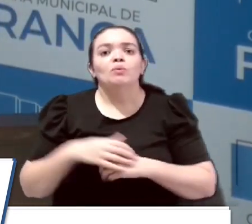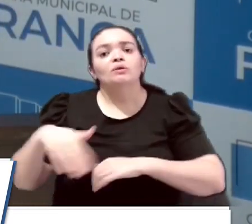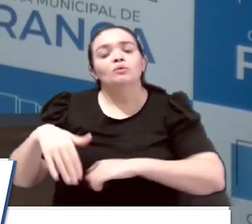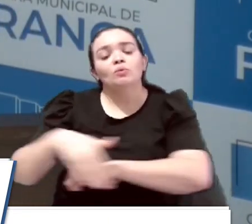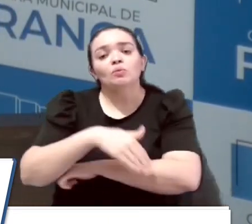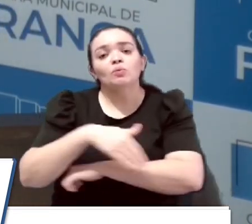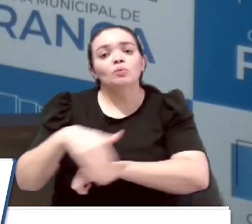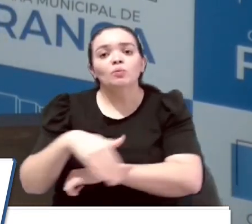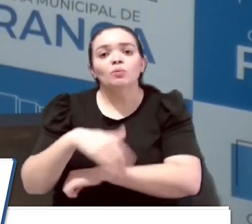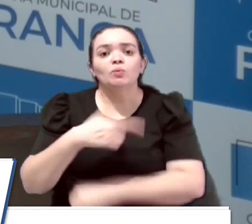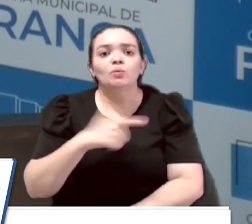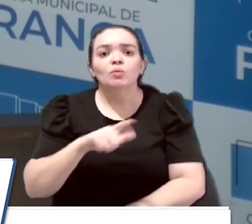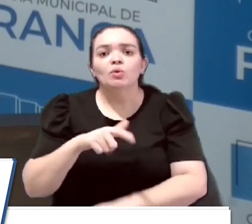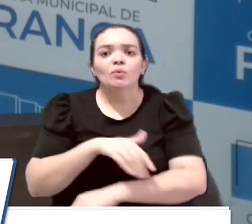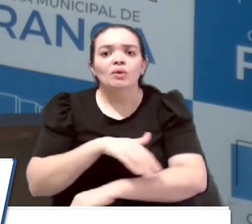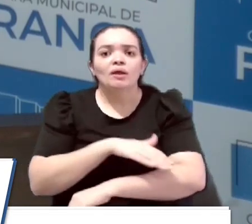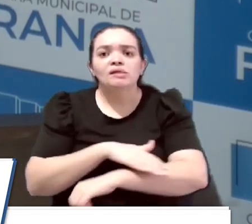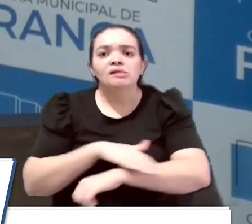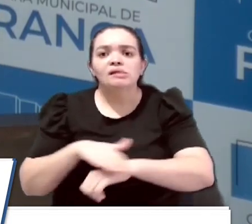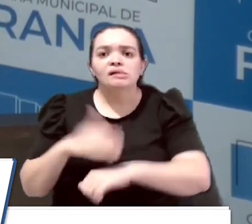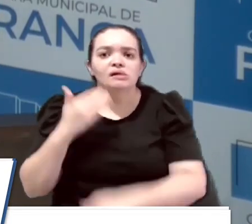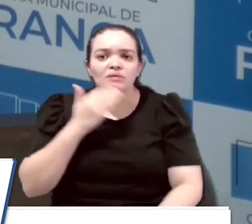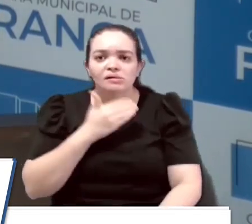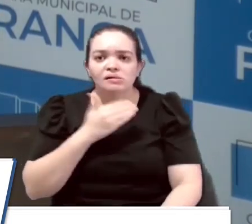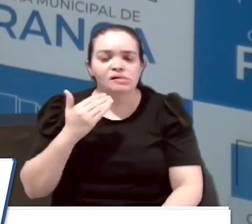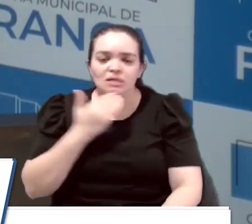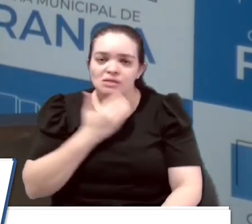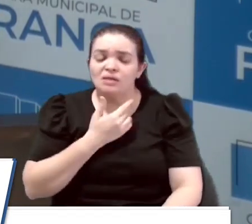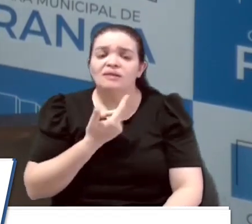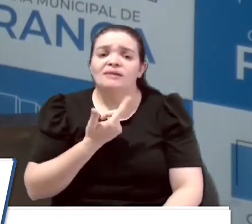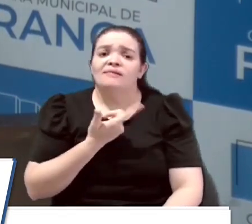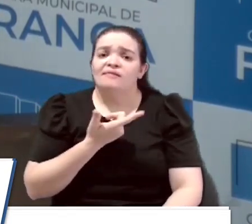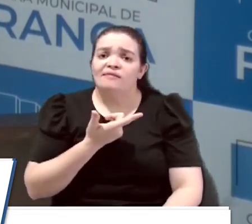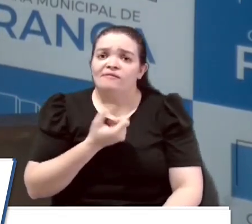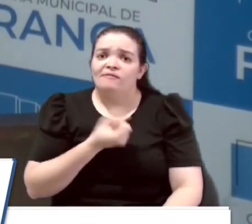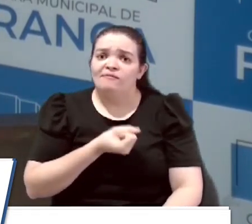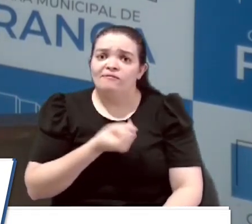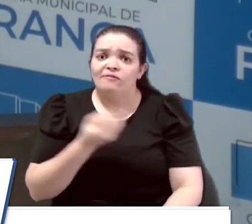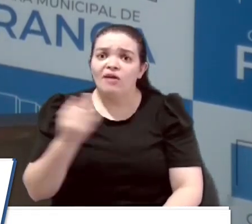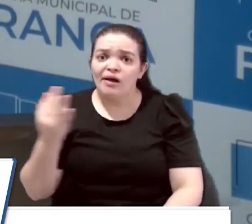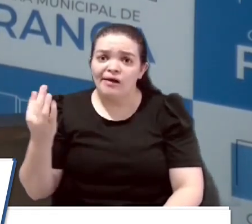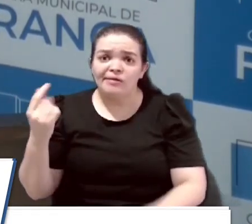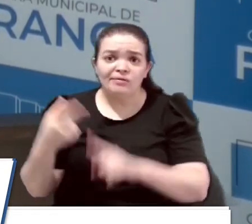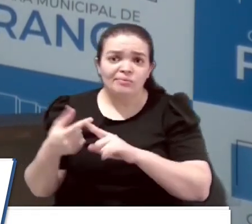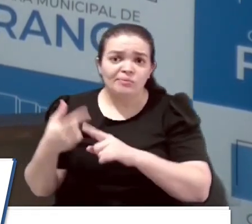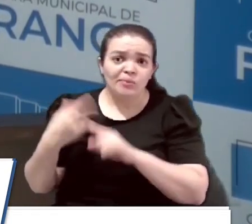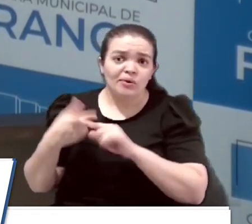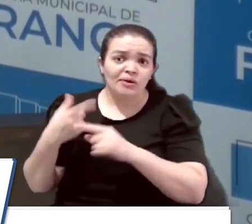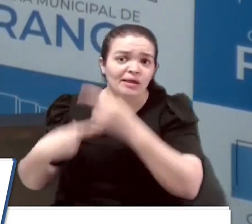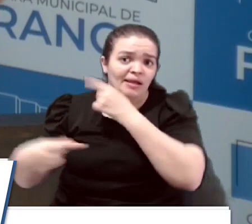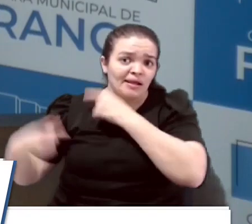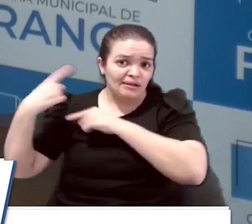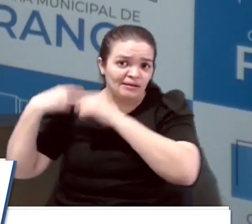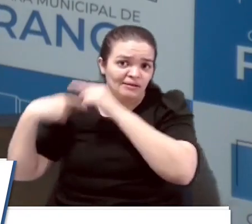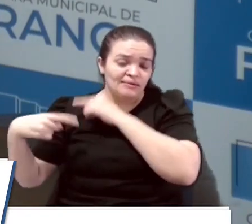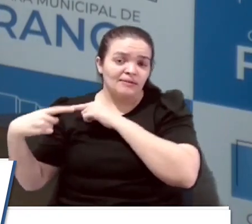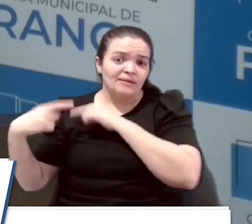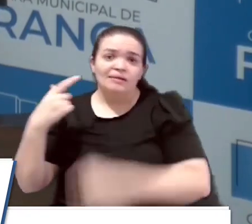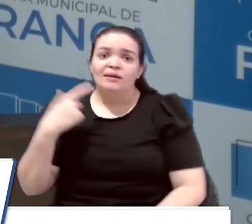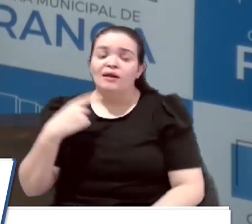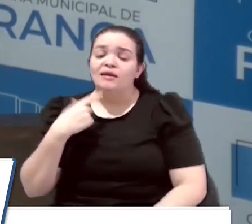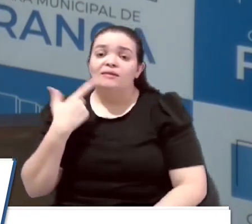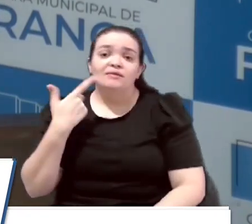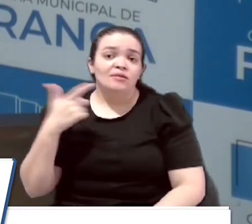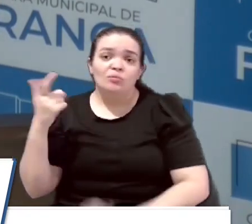não tem asfalto. E tem muitos lugares assim, porque lá atrás não se planejaram